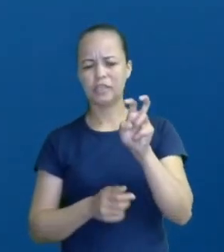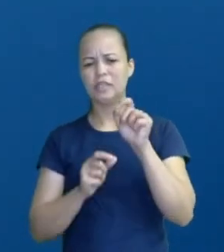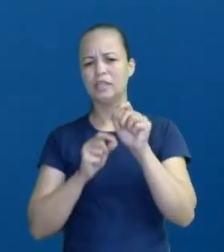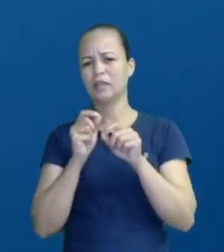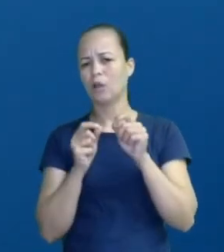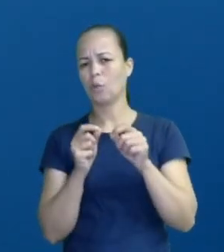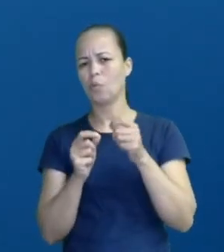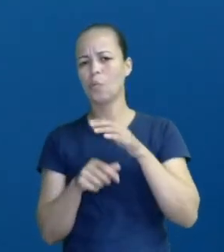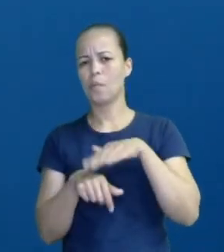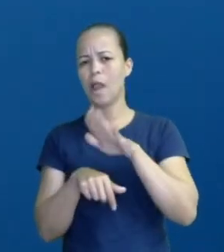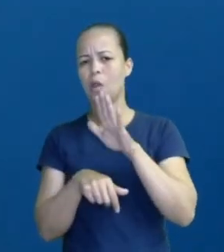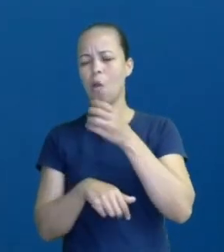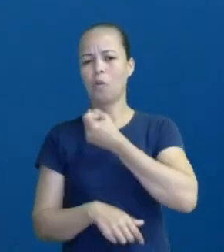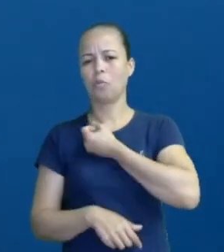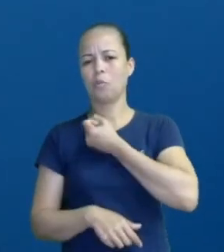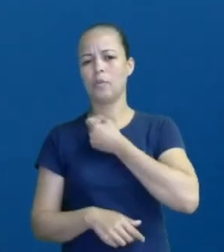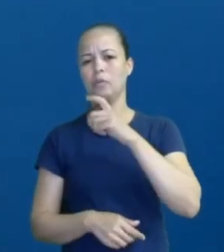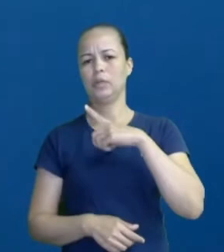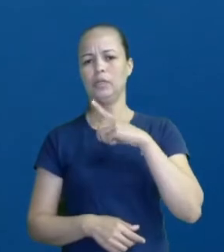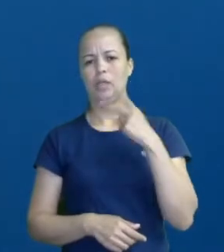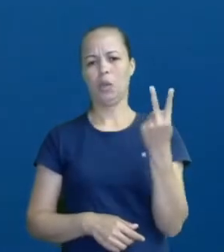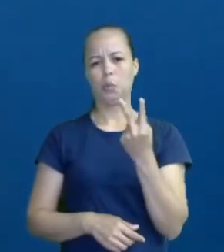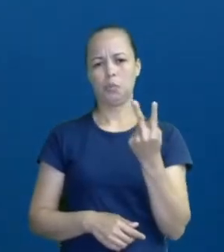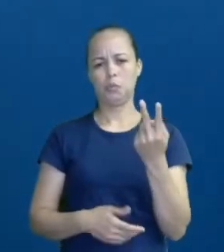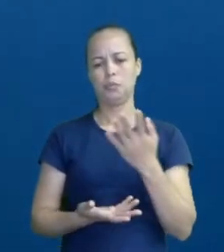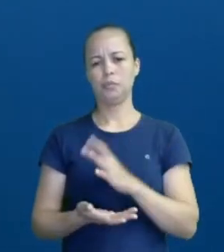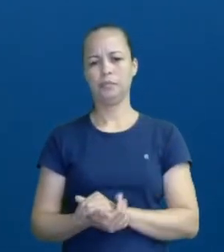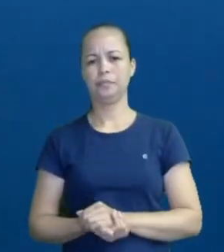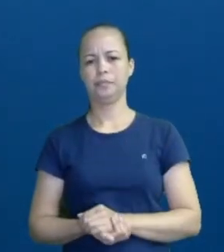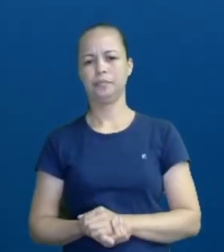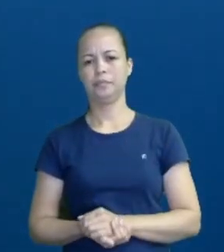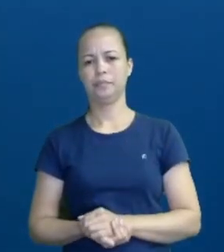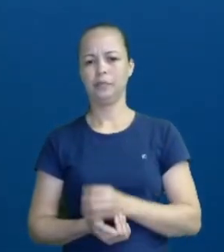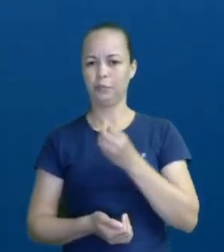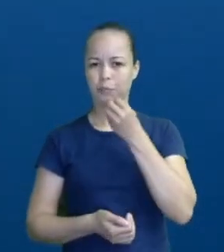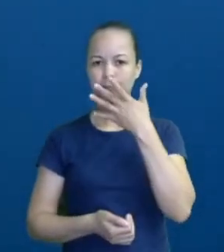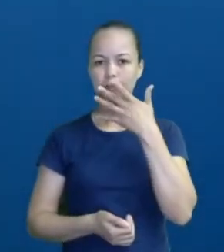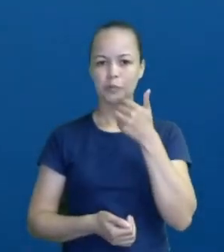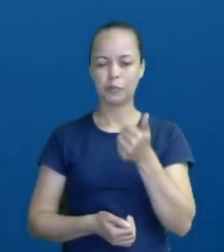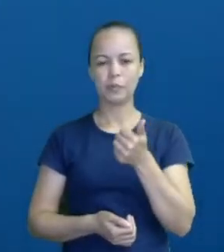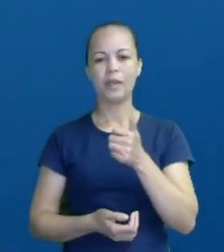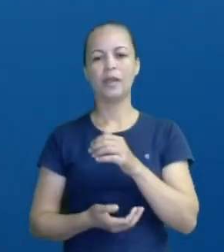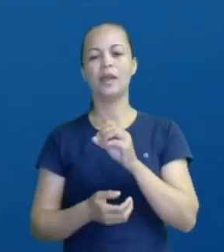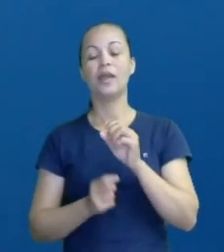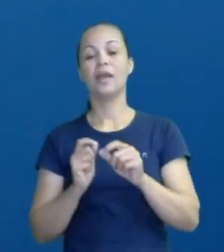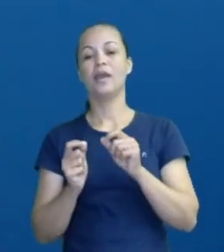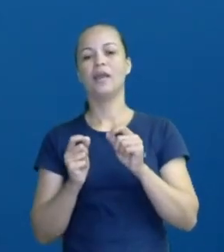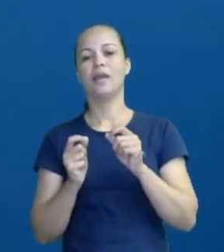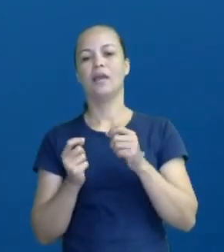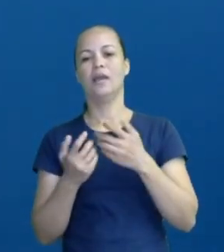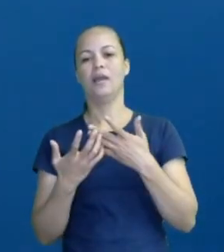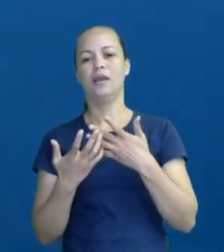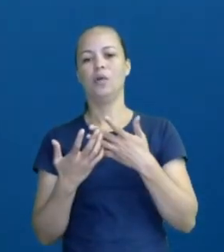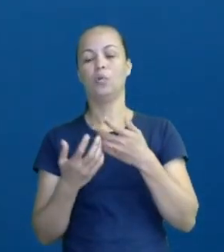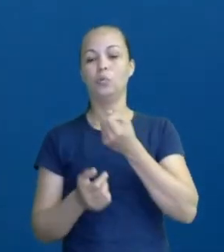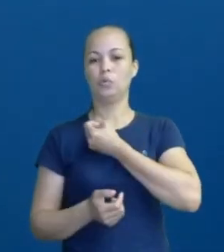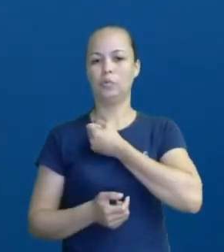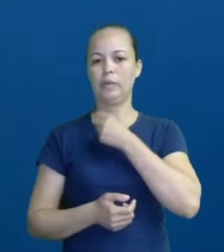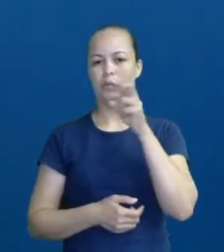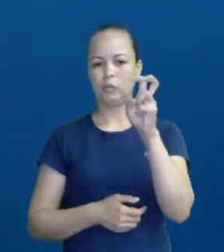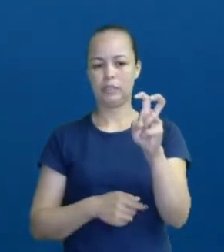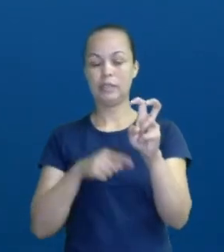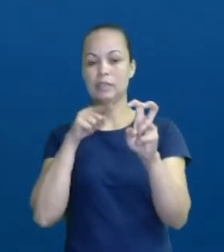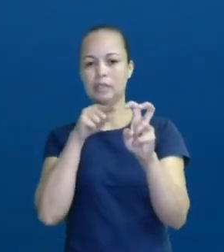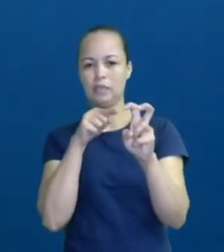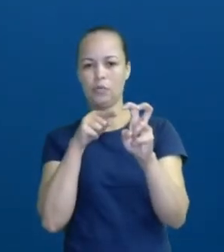o maior número que tem nos dois? Muito bem, é o número 5. Então,